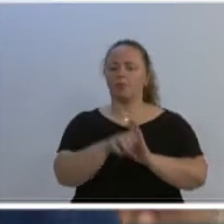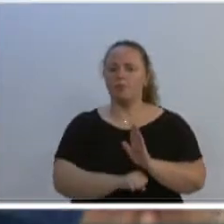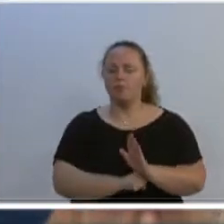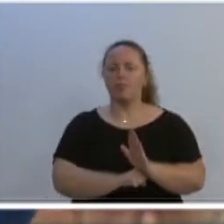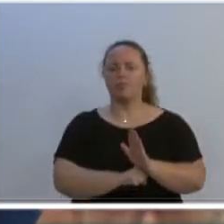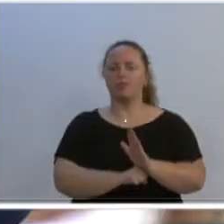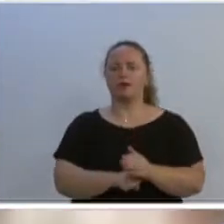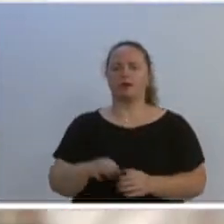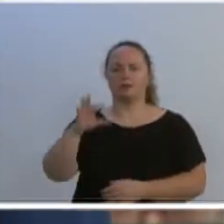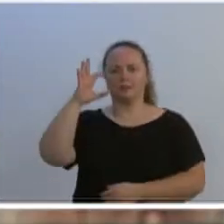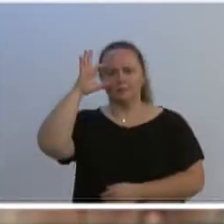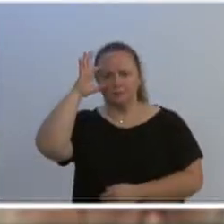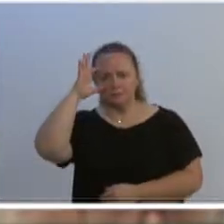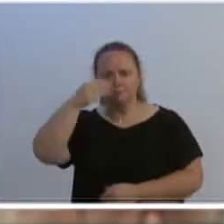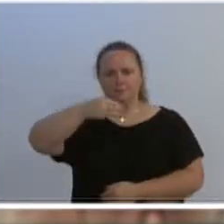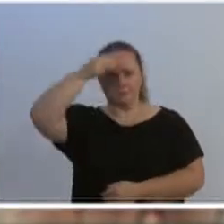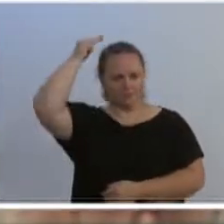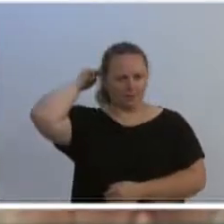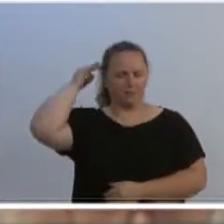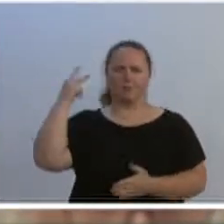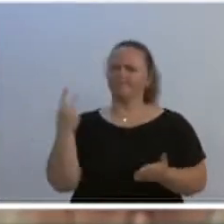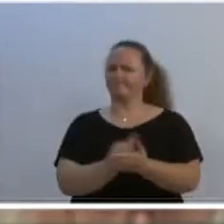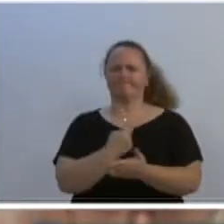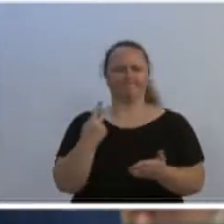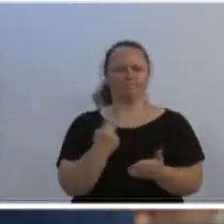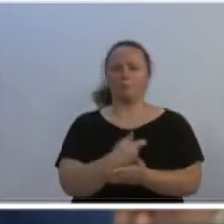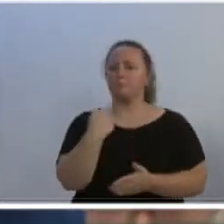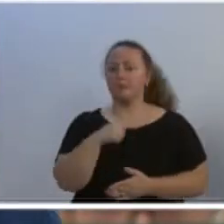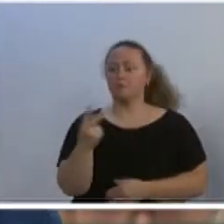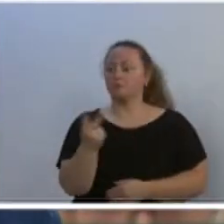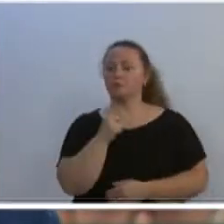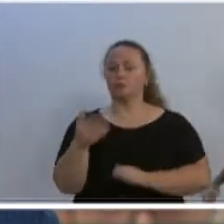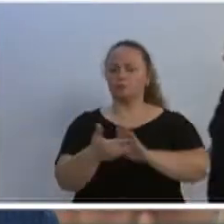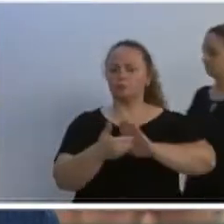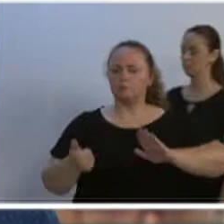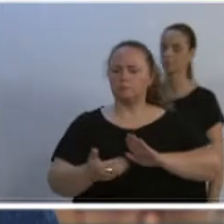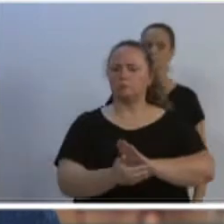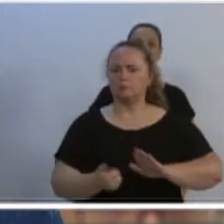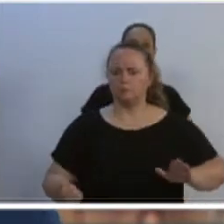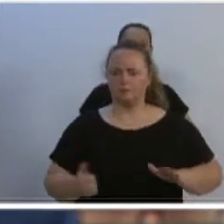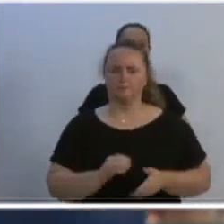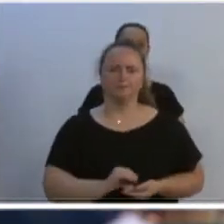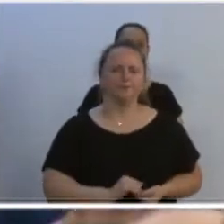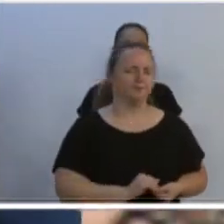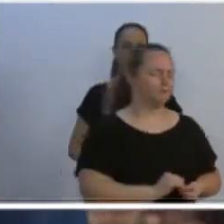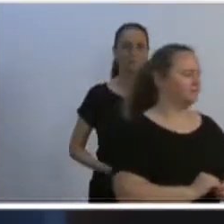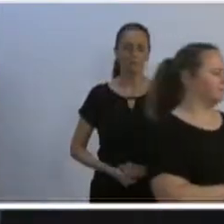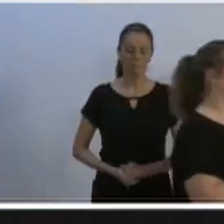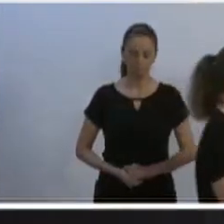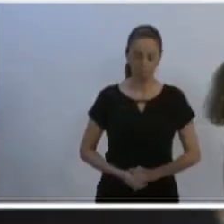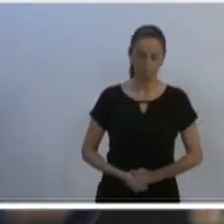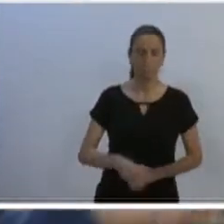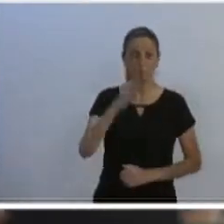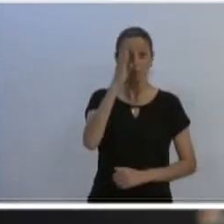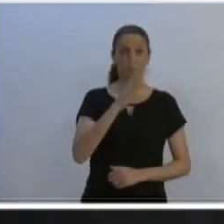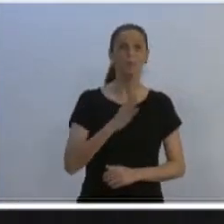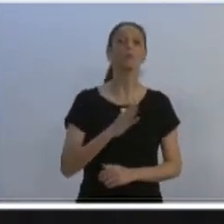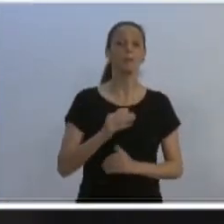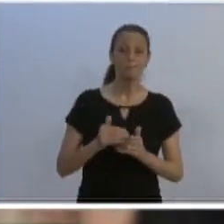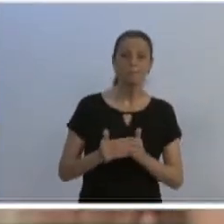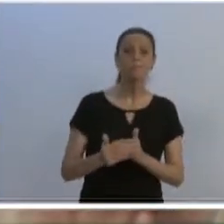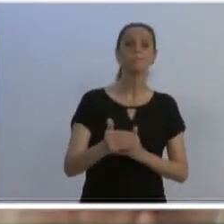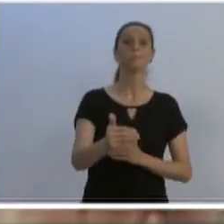Temer. Esse foi um erro do Tribunal Superior Eleitoral. O que a gente tem que discutir aqui, sobretudo, é o Brasil que a gente vai construir a partir